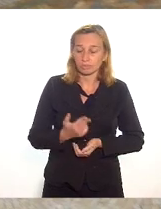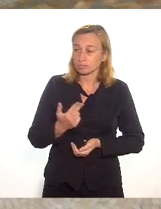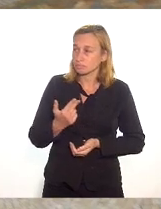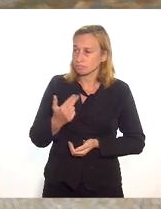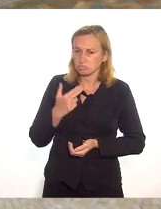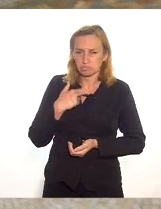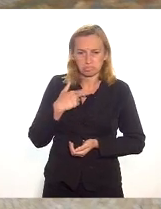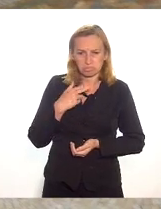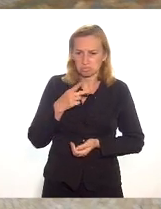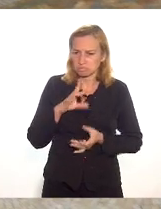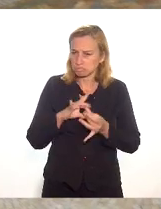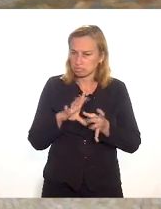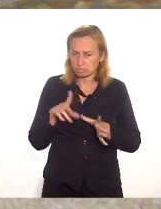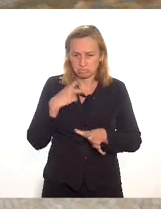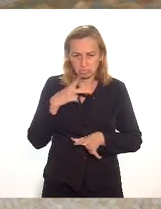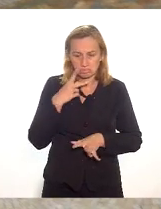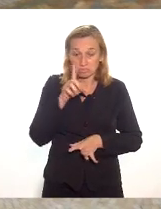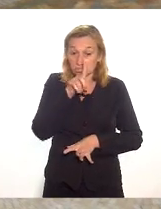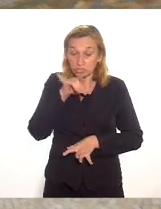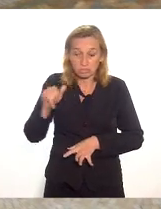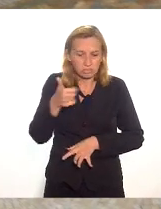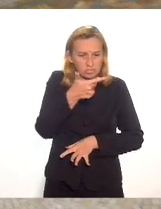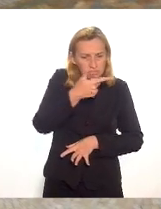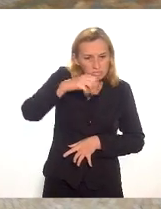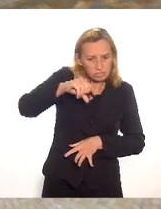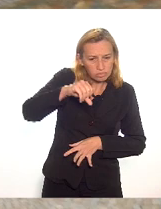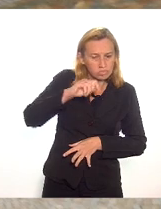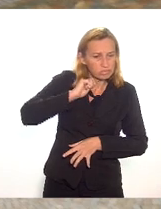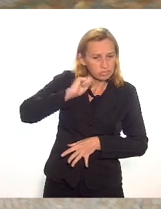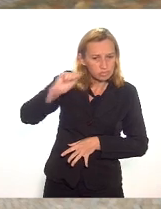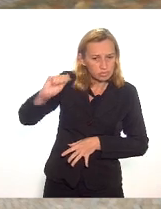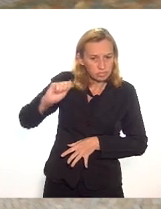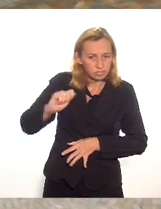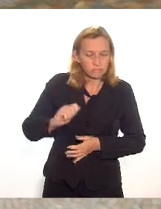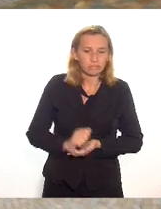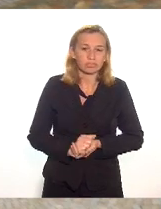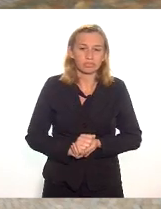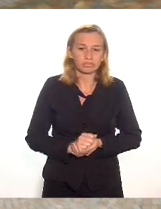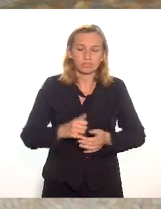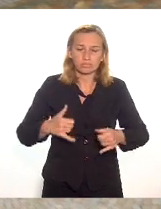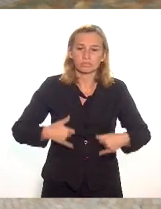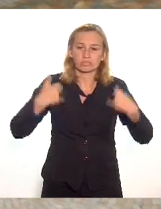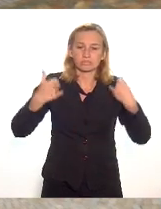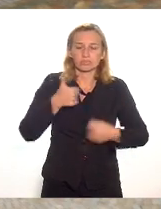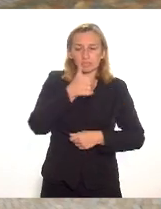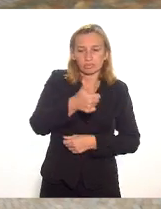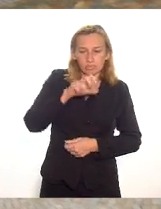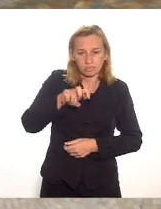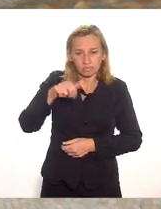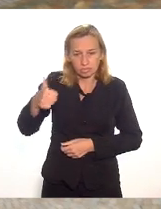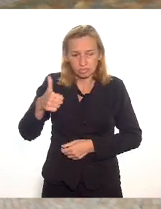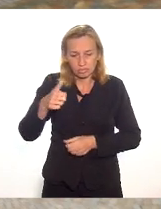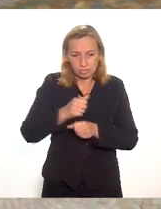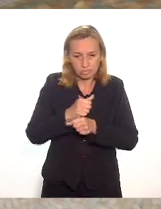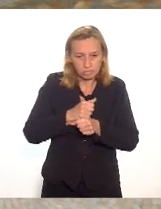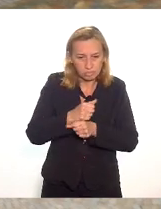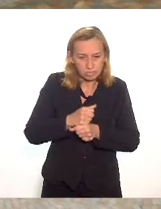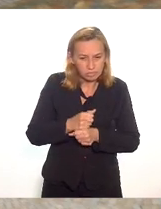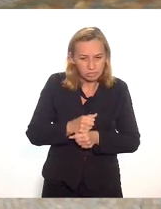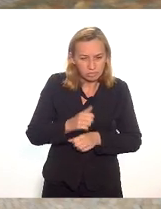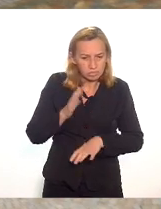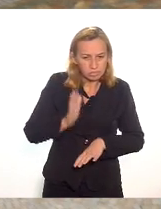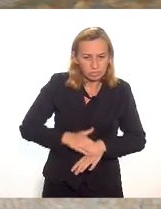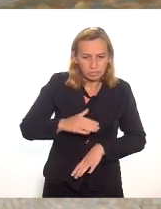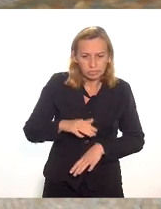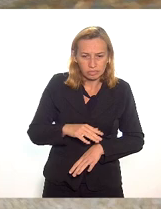de passar em branco. Nesse dia 29 de abril, o aniversário dos 151 anos de mais